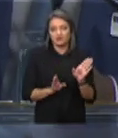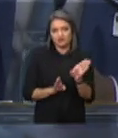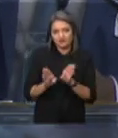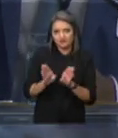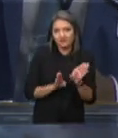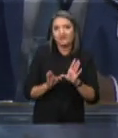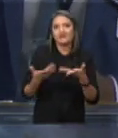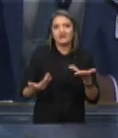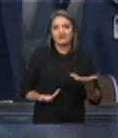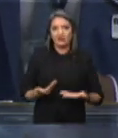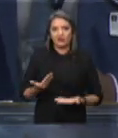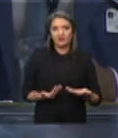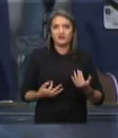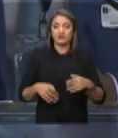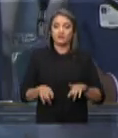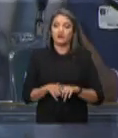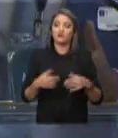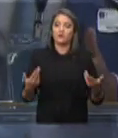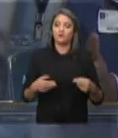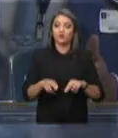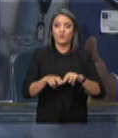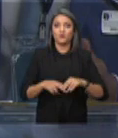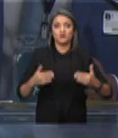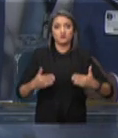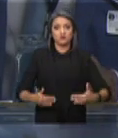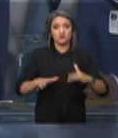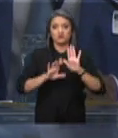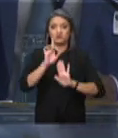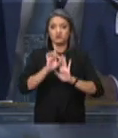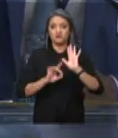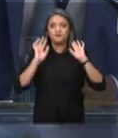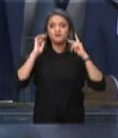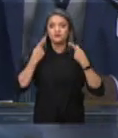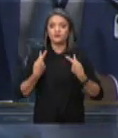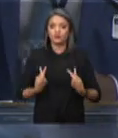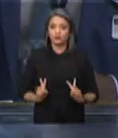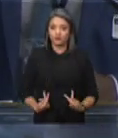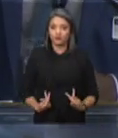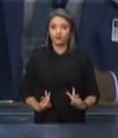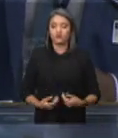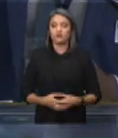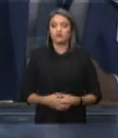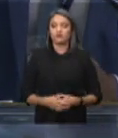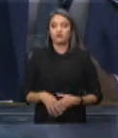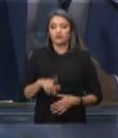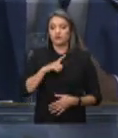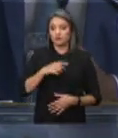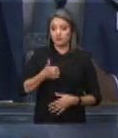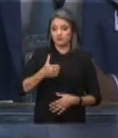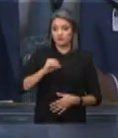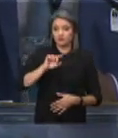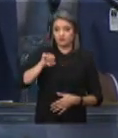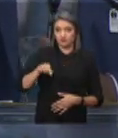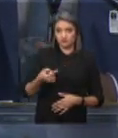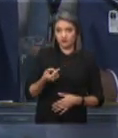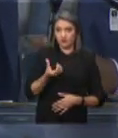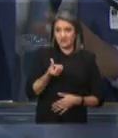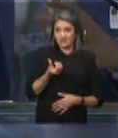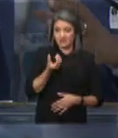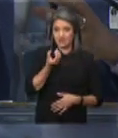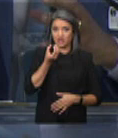que no ministério de direitos humanos nós investimos aí 10,69 milhões